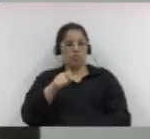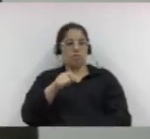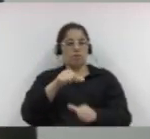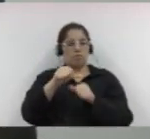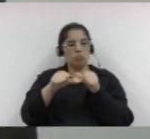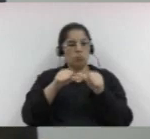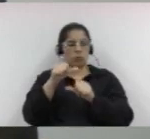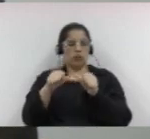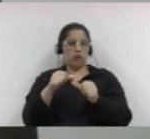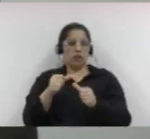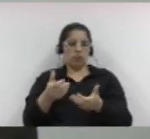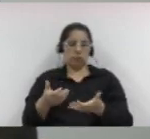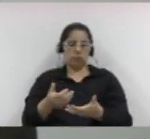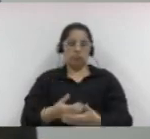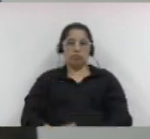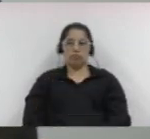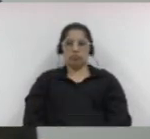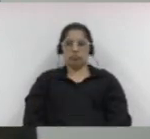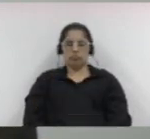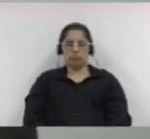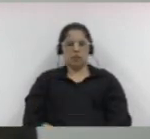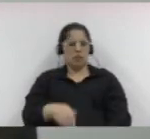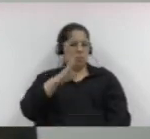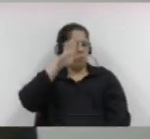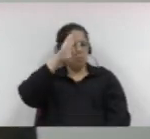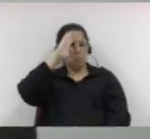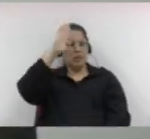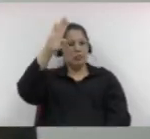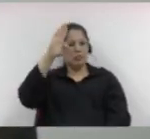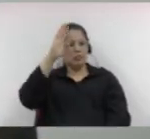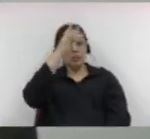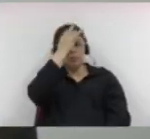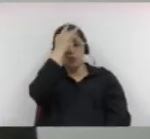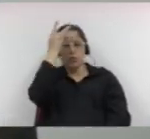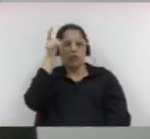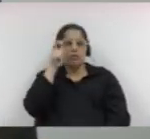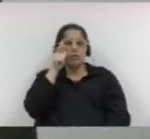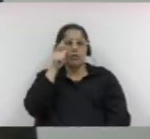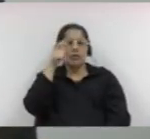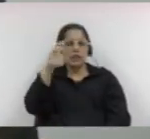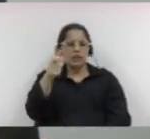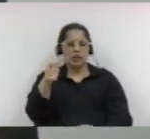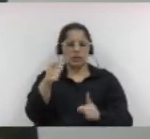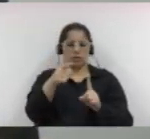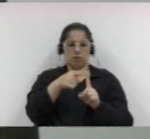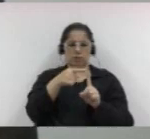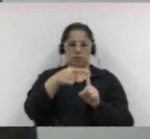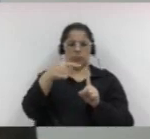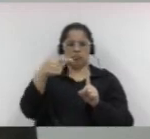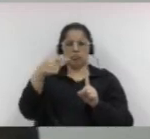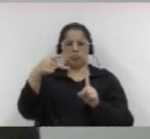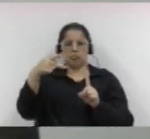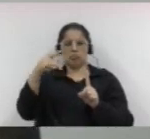é uma discussão que devia estar sendo feita principalmente com os interessados. Nós tivemos aqui pilotos, nós tivemos aqui pessoal do